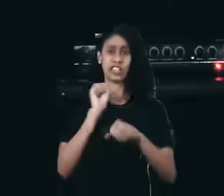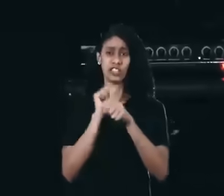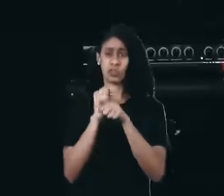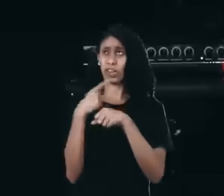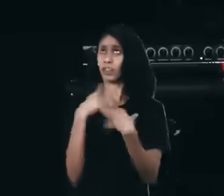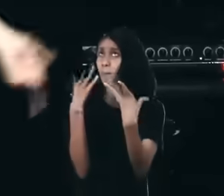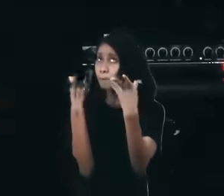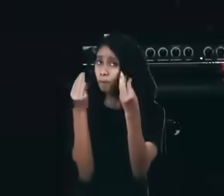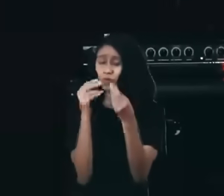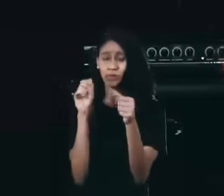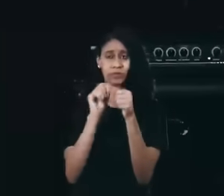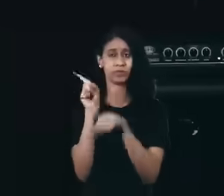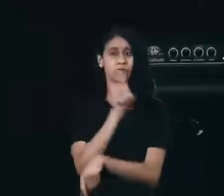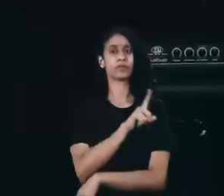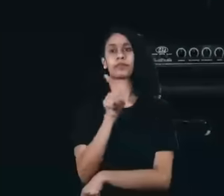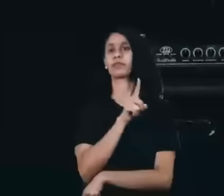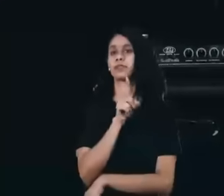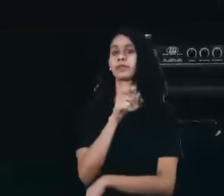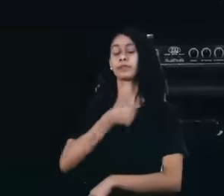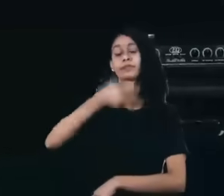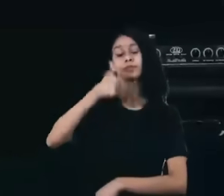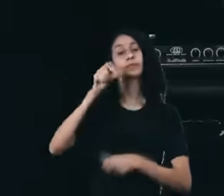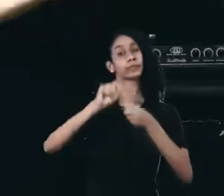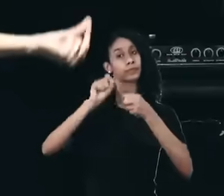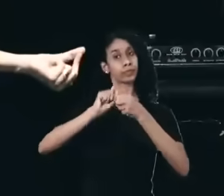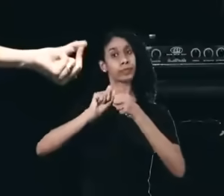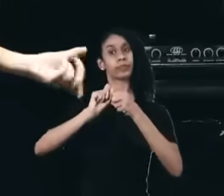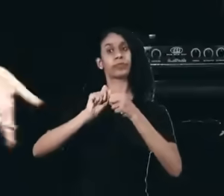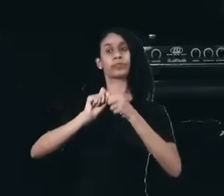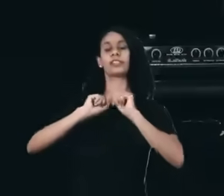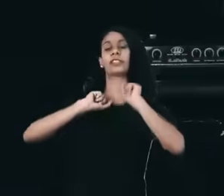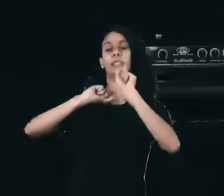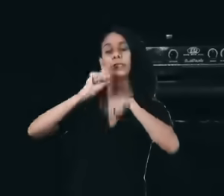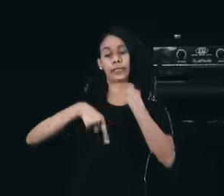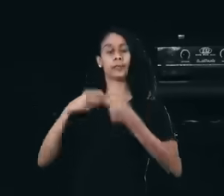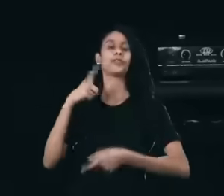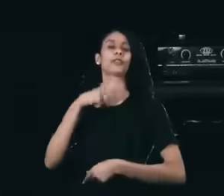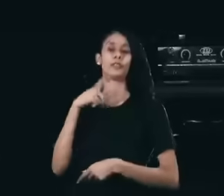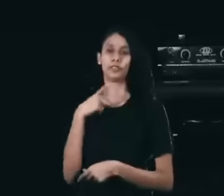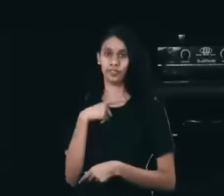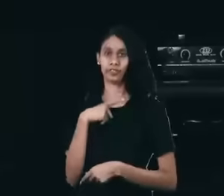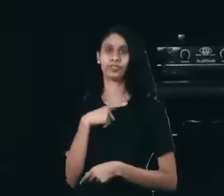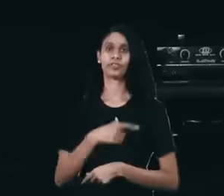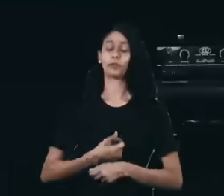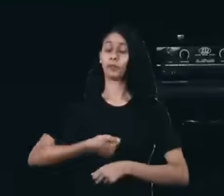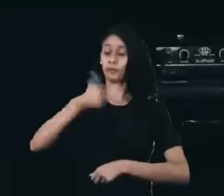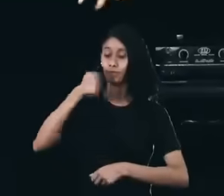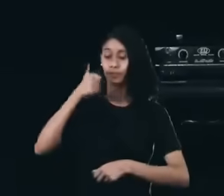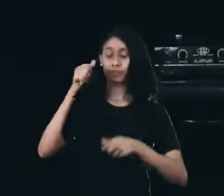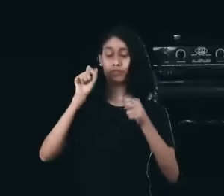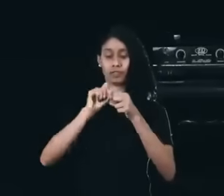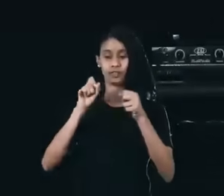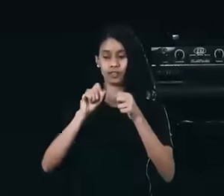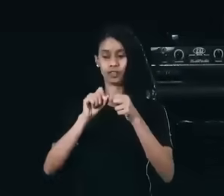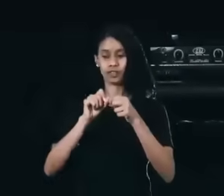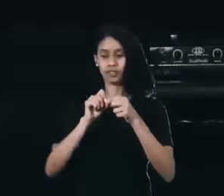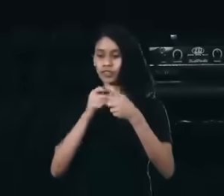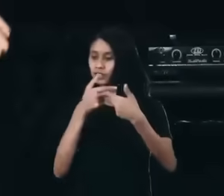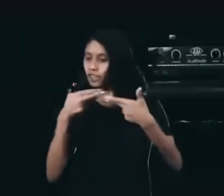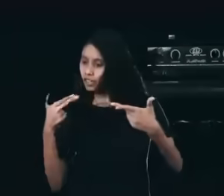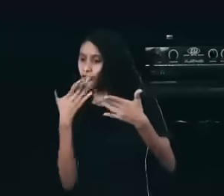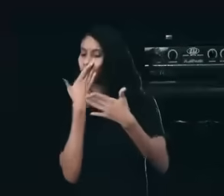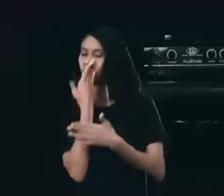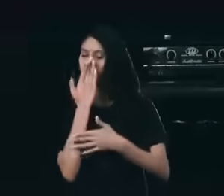para fazer. Primeiro você faz para ter. Primeiro vem a atitude, depois vem o título. Primeiro vem a ação, depois vem